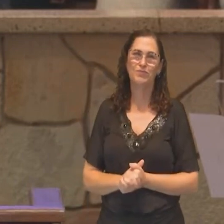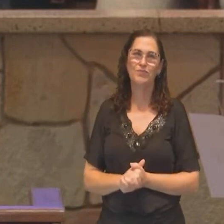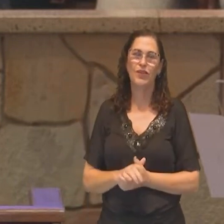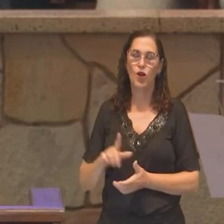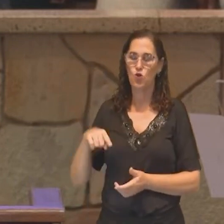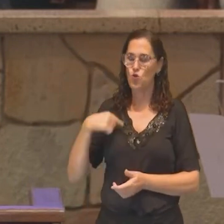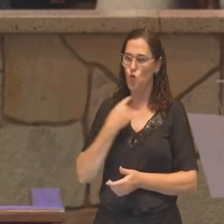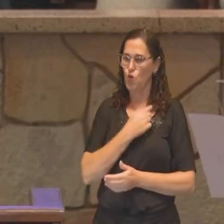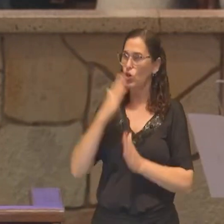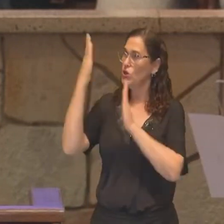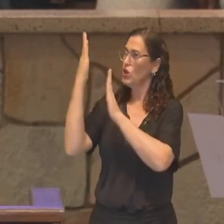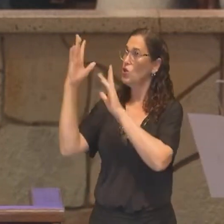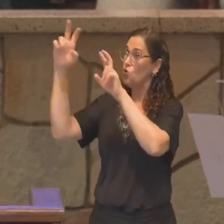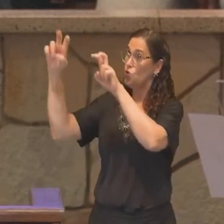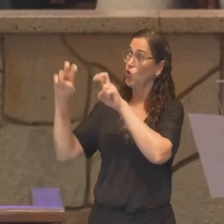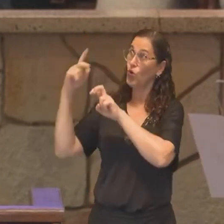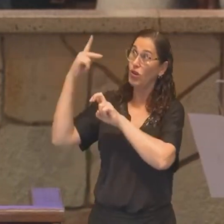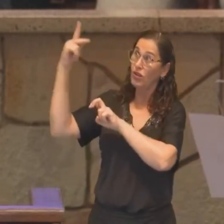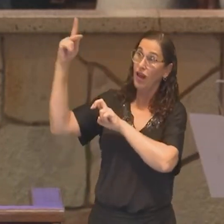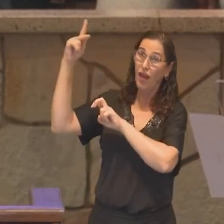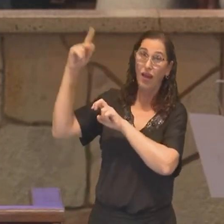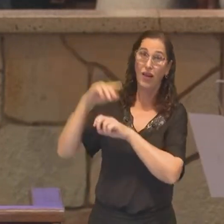estaremos diante do seu trono.